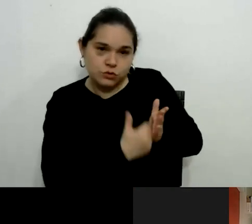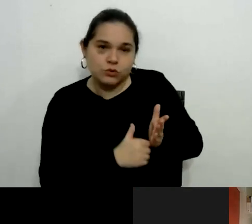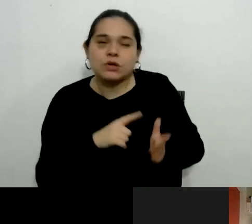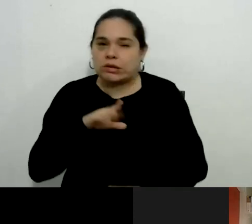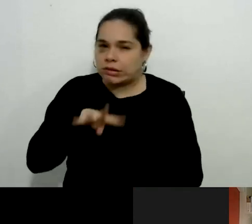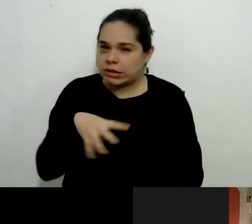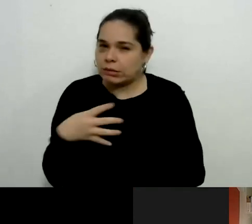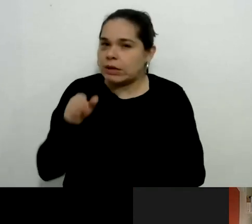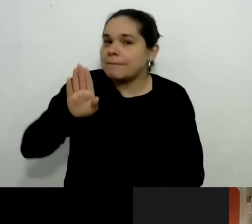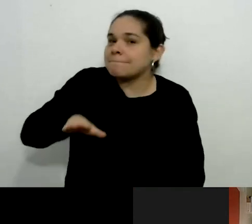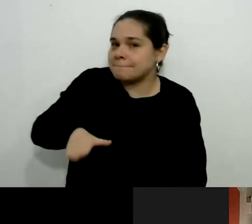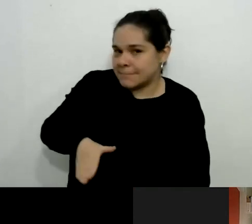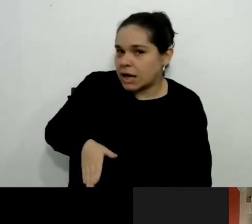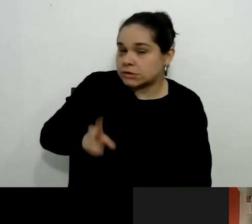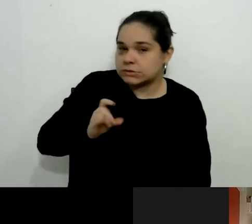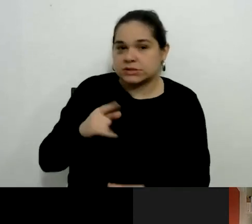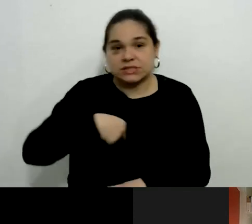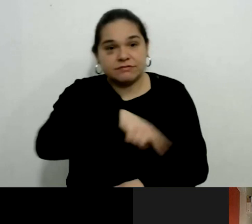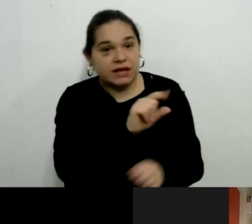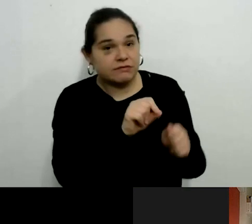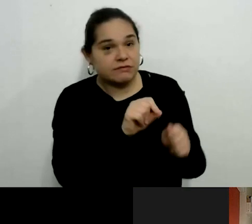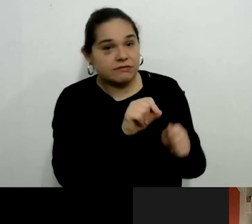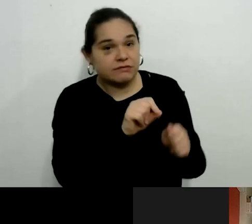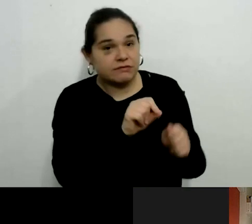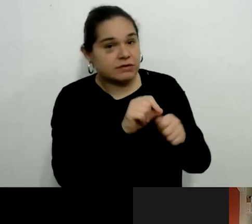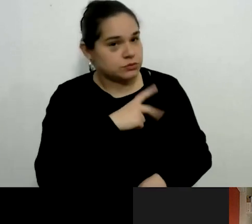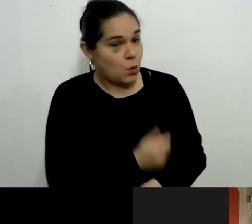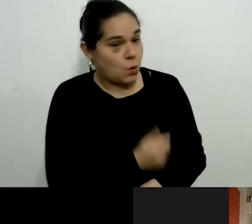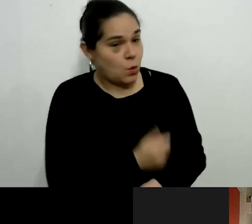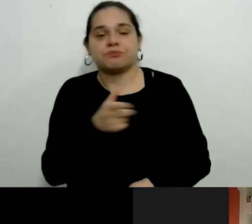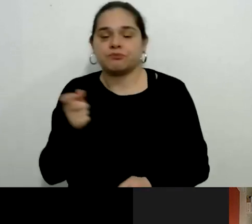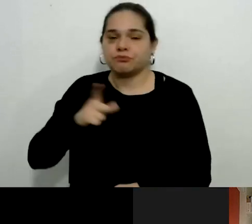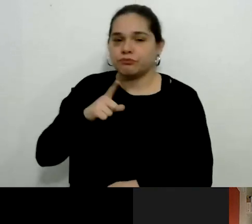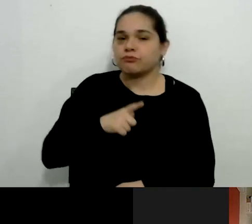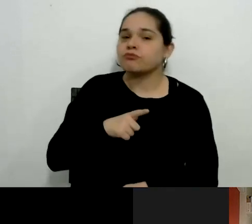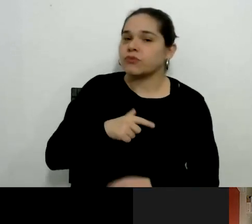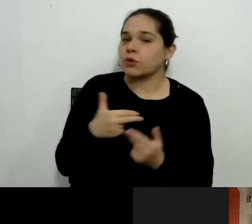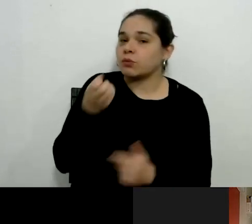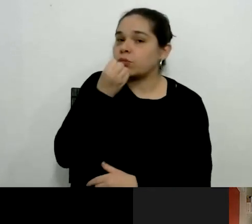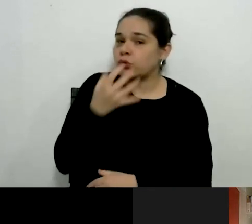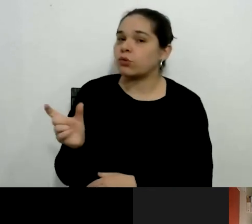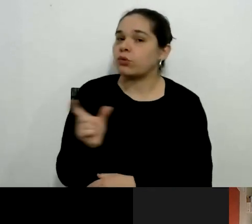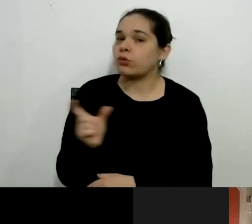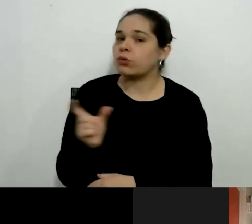você ir lá e fazer esse exame particular. Então, a gente tem bastante benefício nesse cartão.